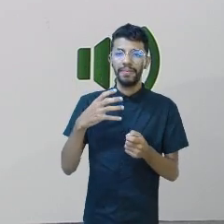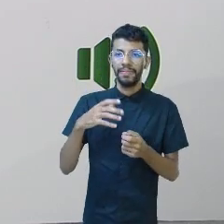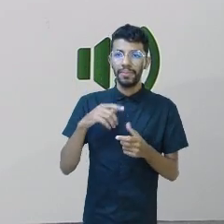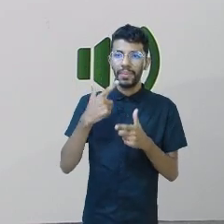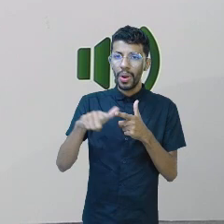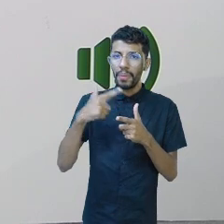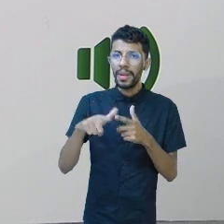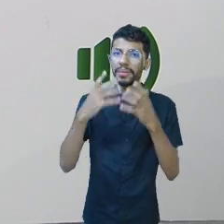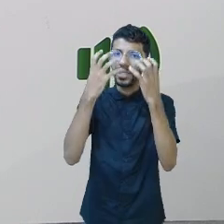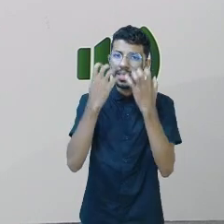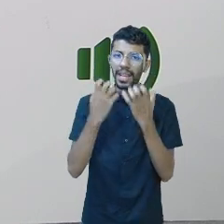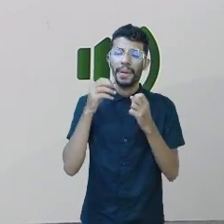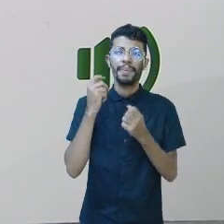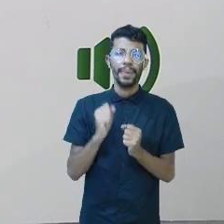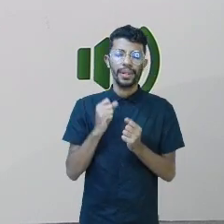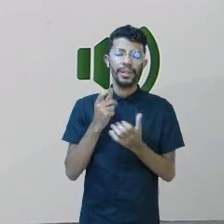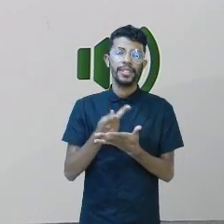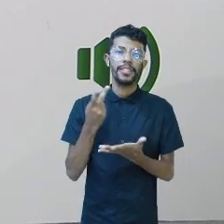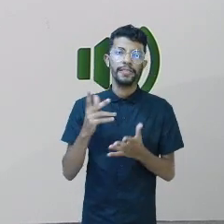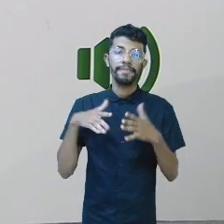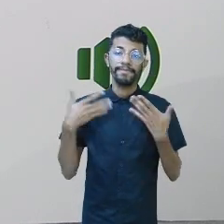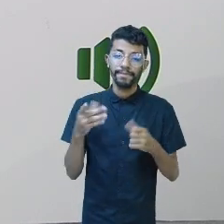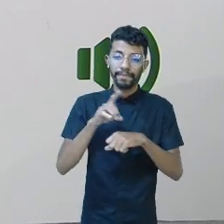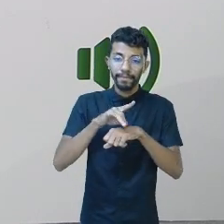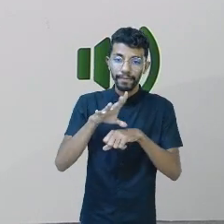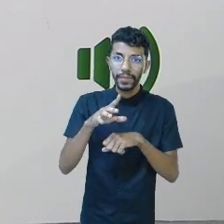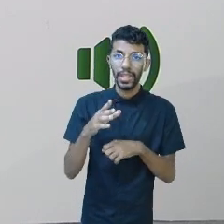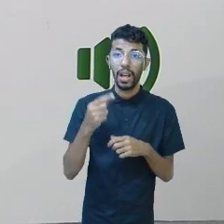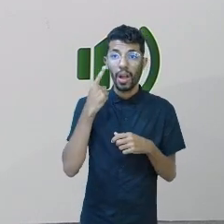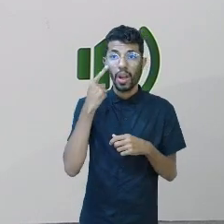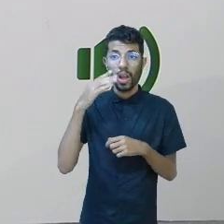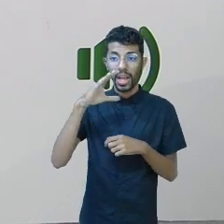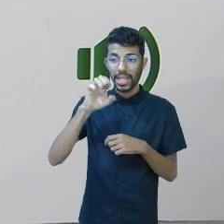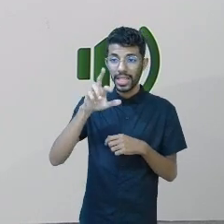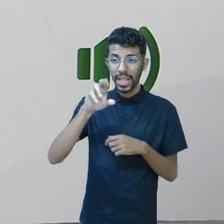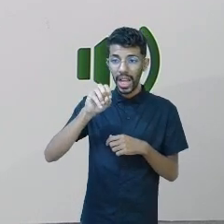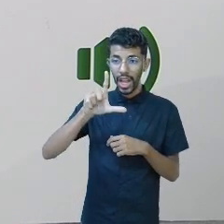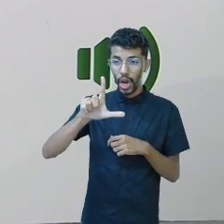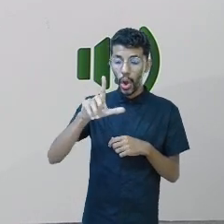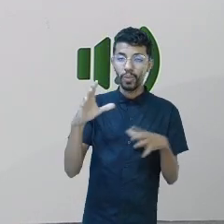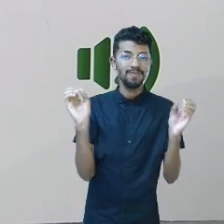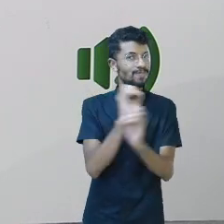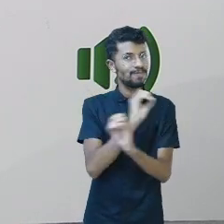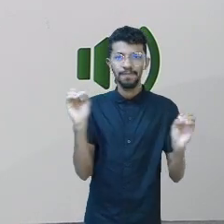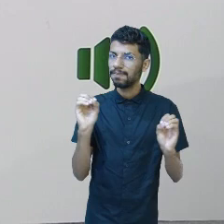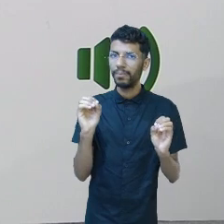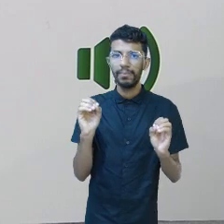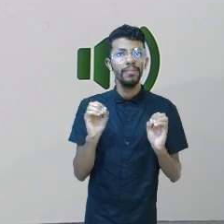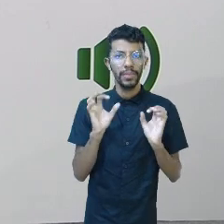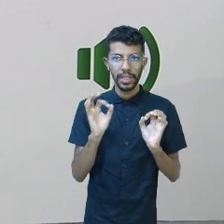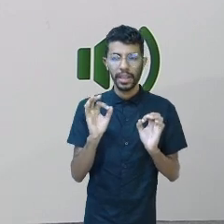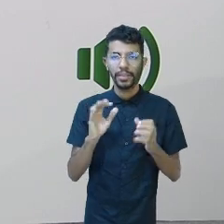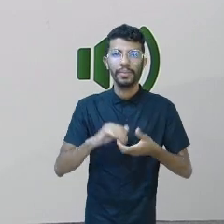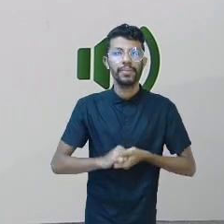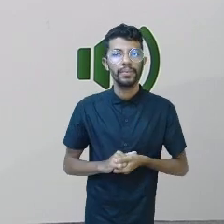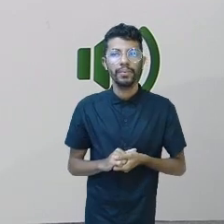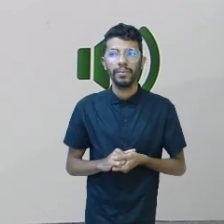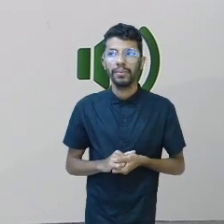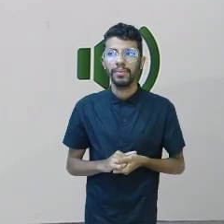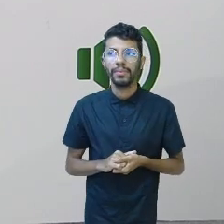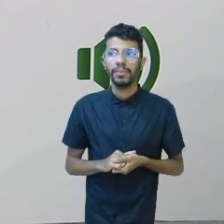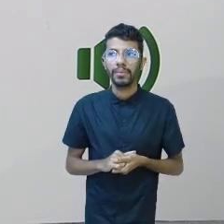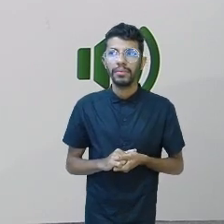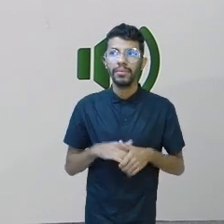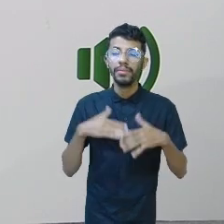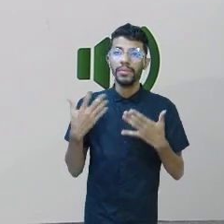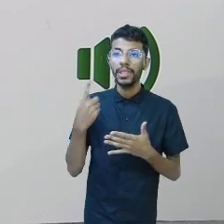isso, tá? Fica aí a dica para vocês. Nada de cerol. Cerol não é legal, cerol só machuca. E aí vamos falar um pouquinho